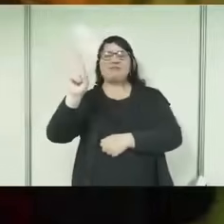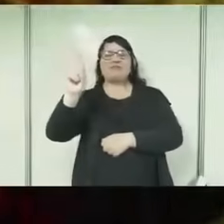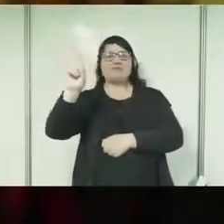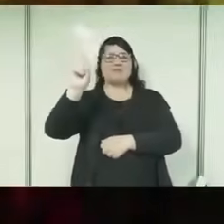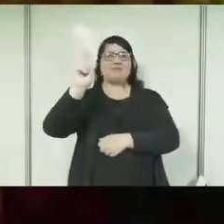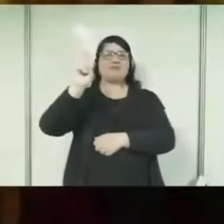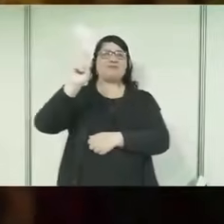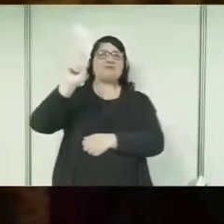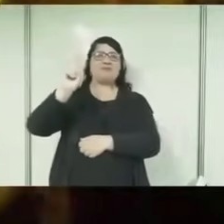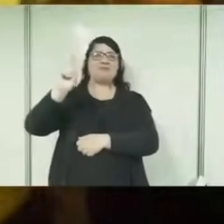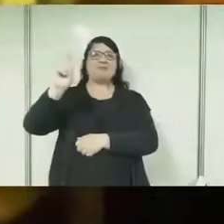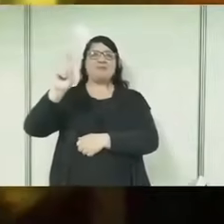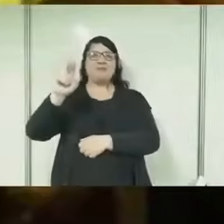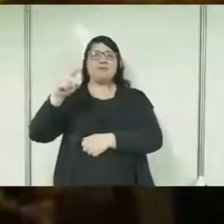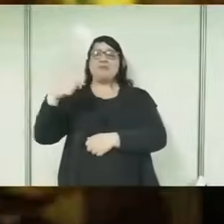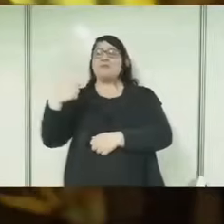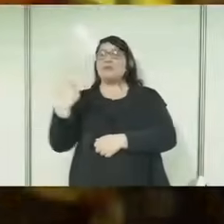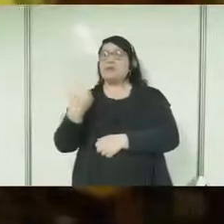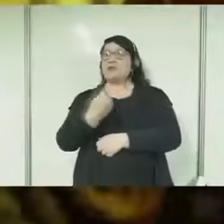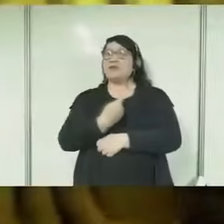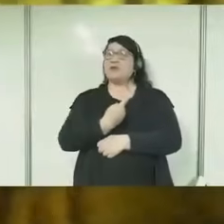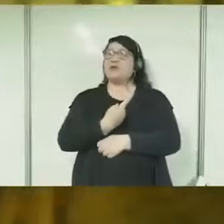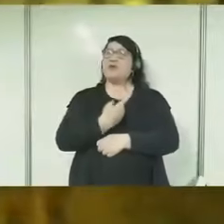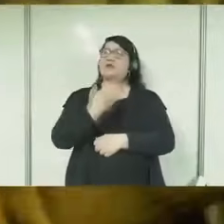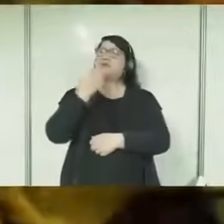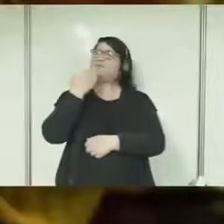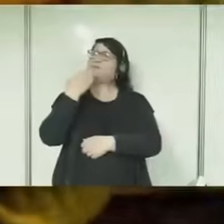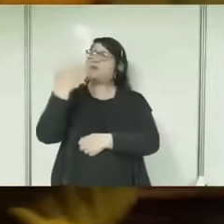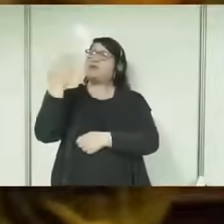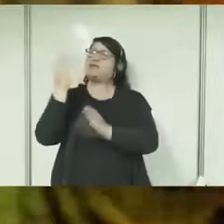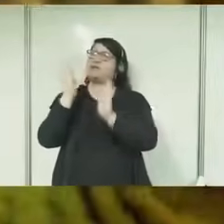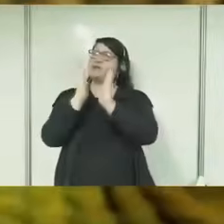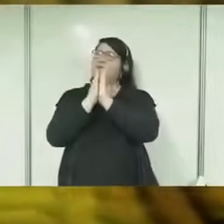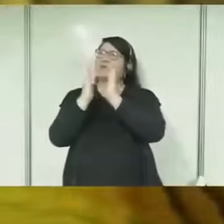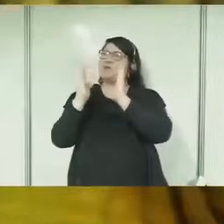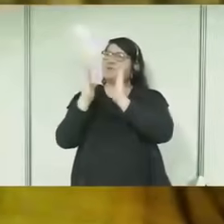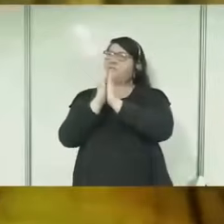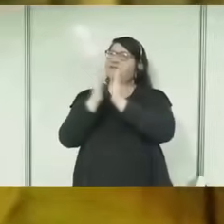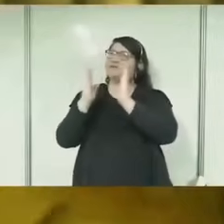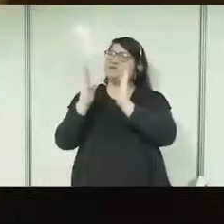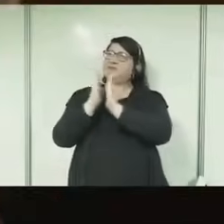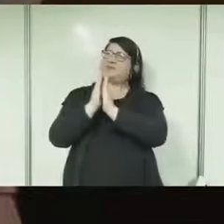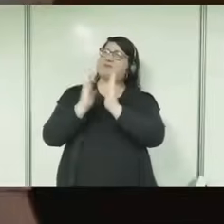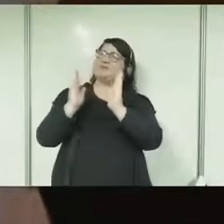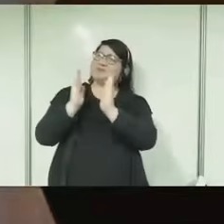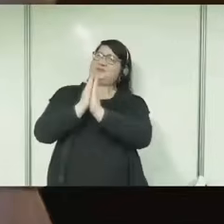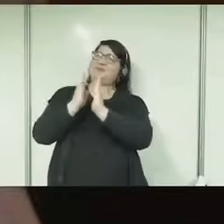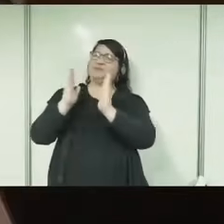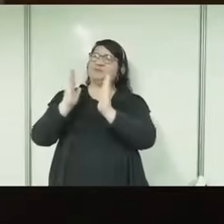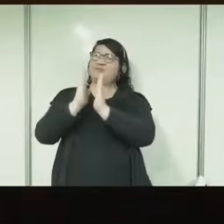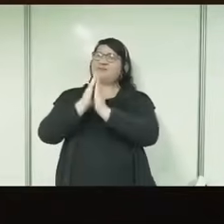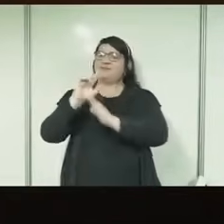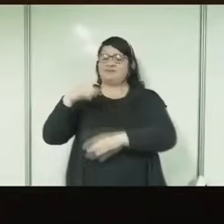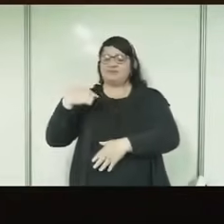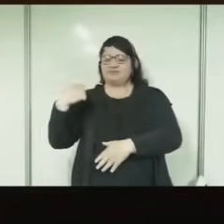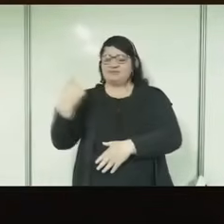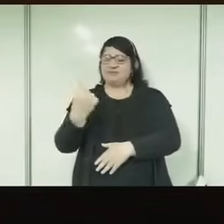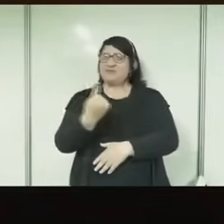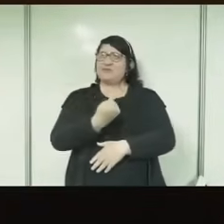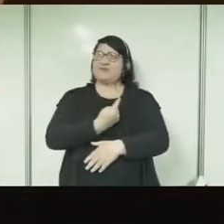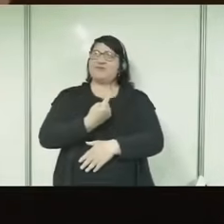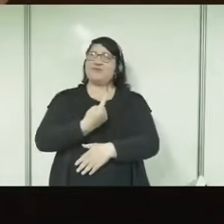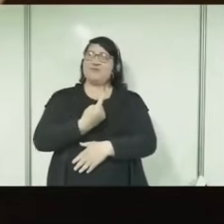Aparecida, a Ti pedimos intercessão. És a Senhora das